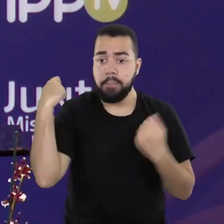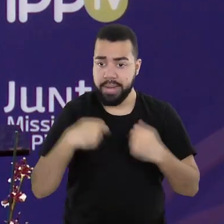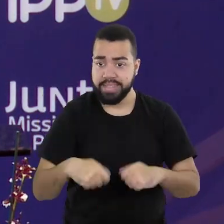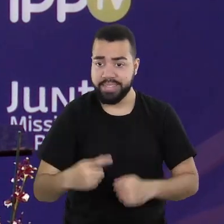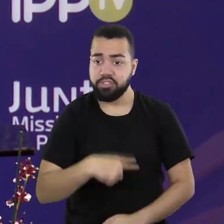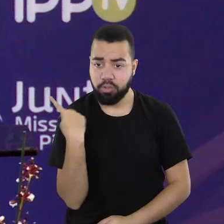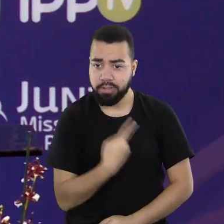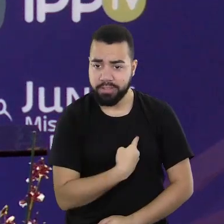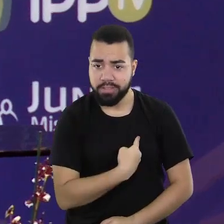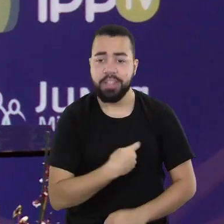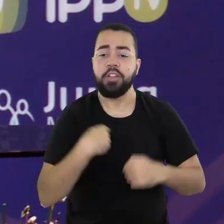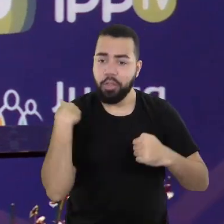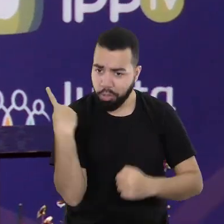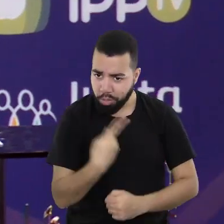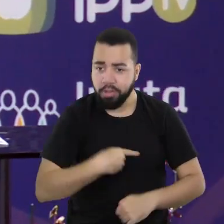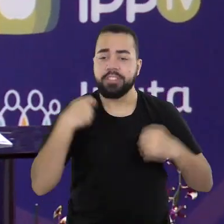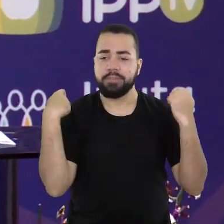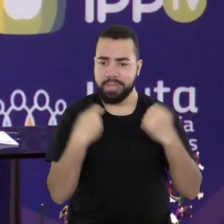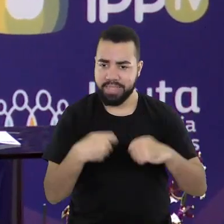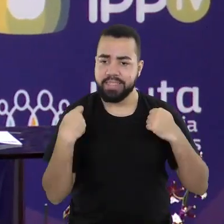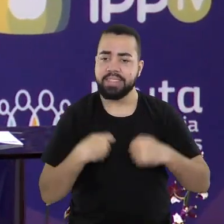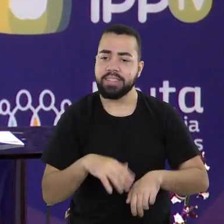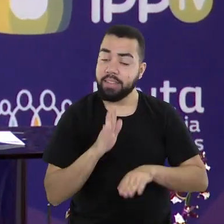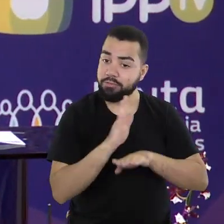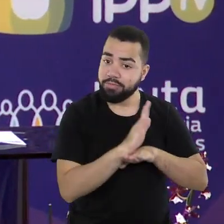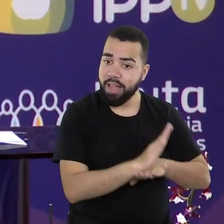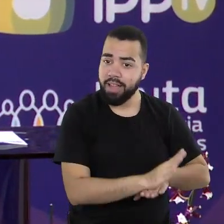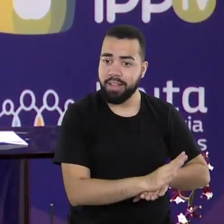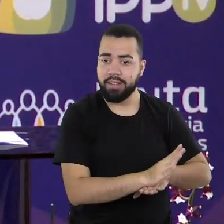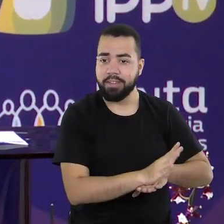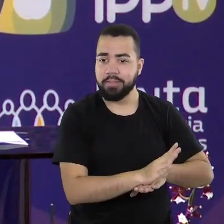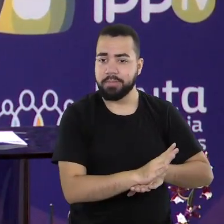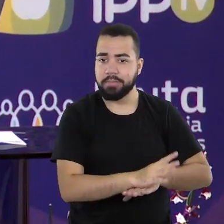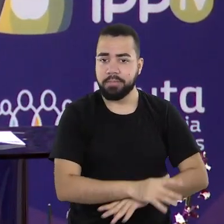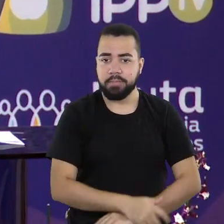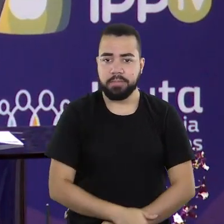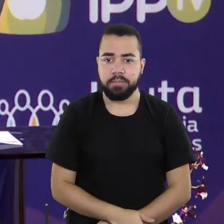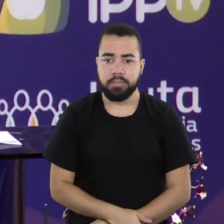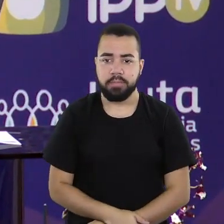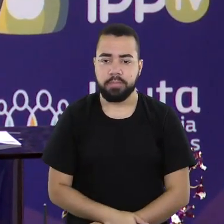Observe bem que isso muda completamente o sentido da parábola.